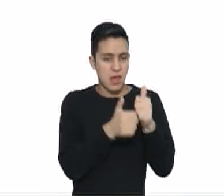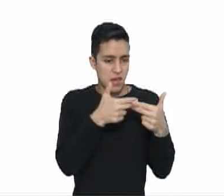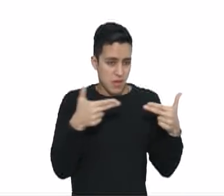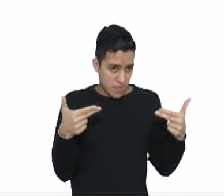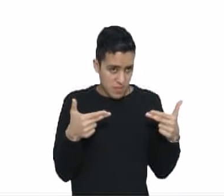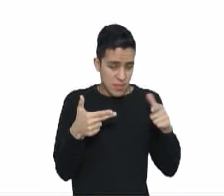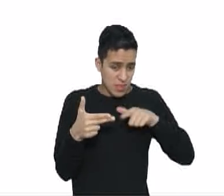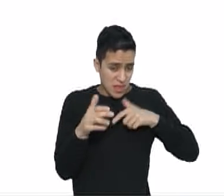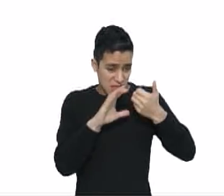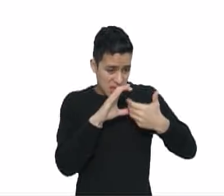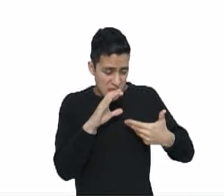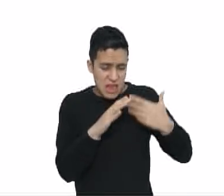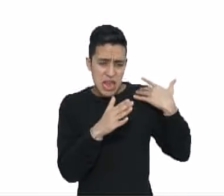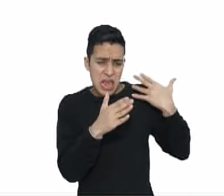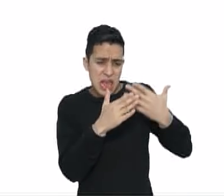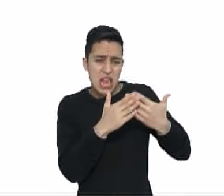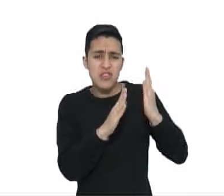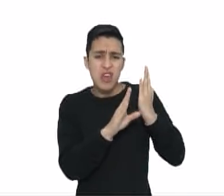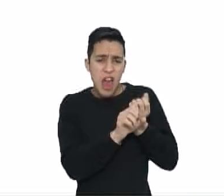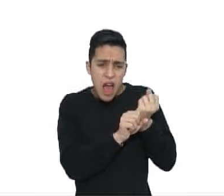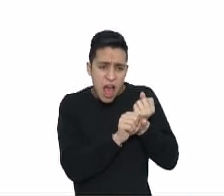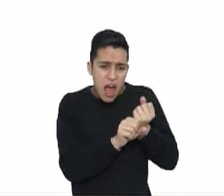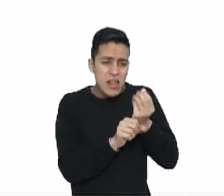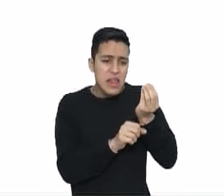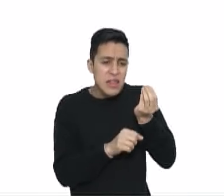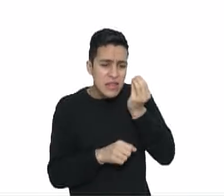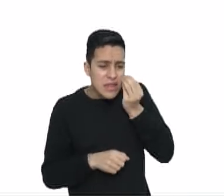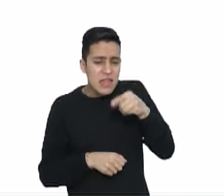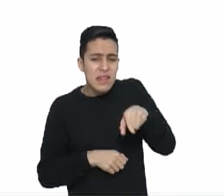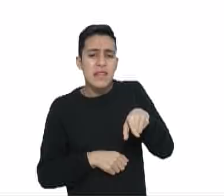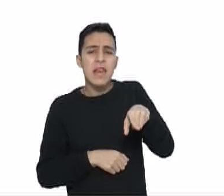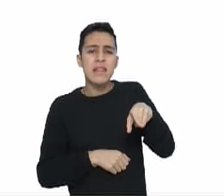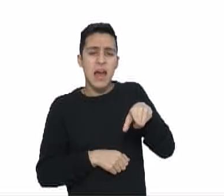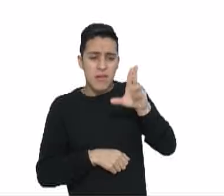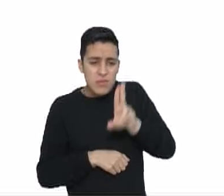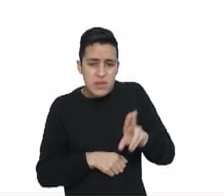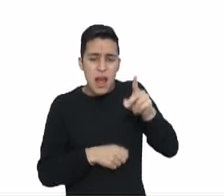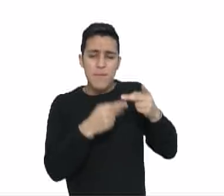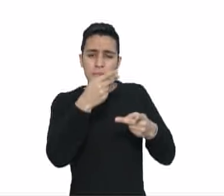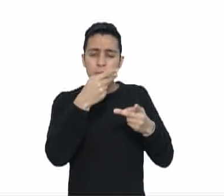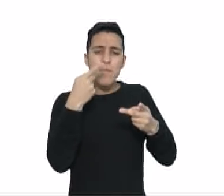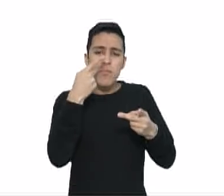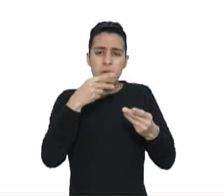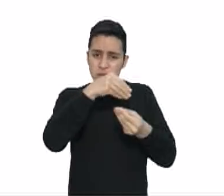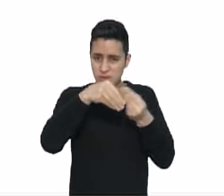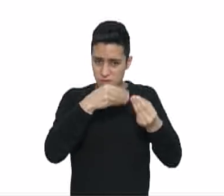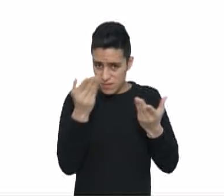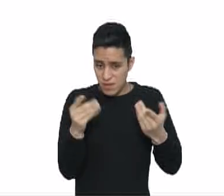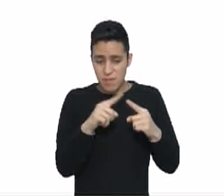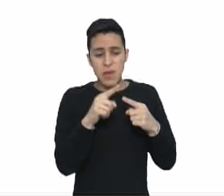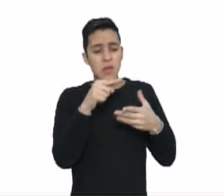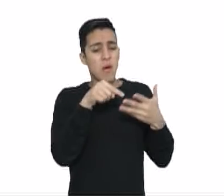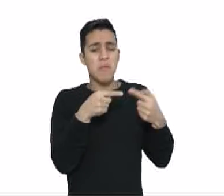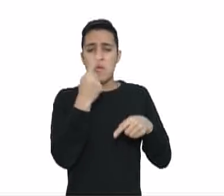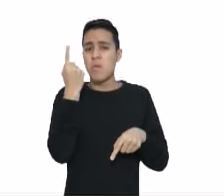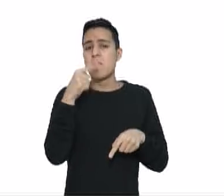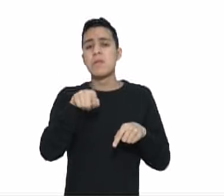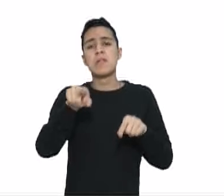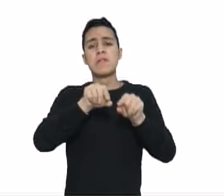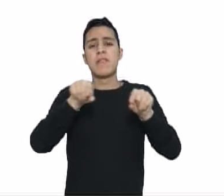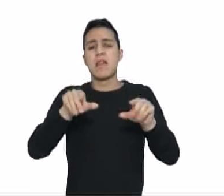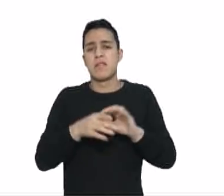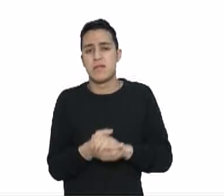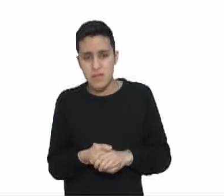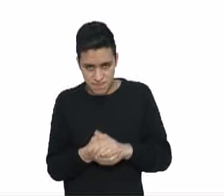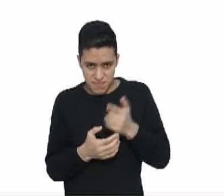reúnem características que historicamente facilitaram a sua utilização política. Assinale a alternativa que não confirma essa ideia. Então